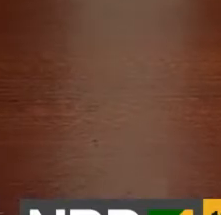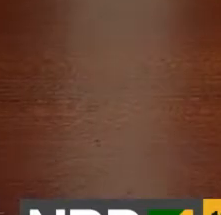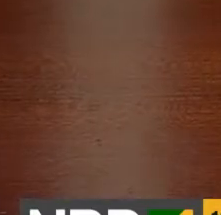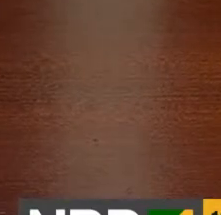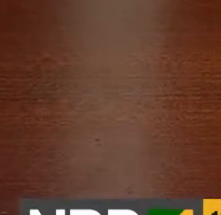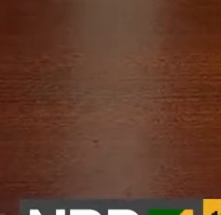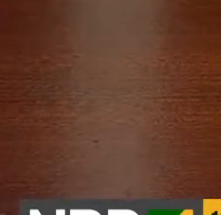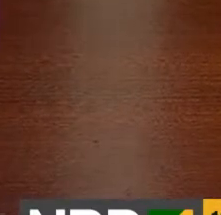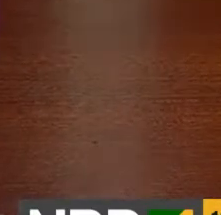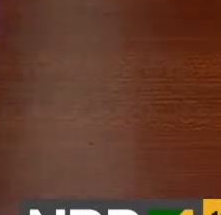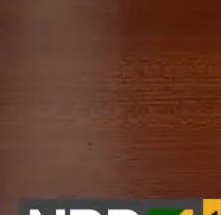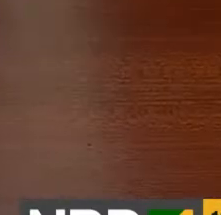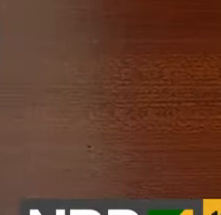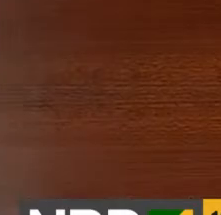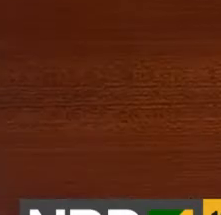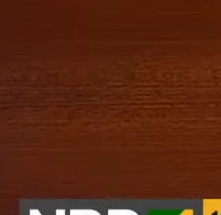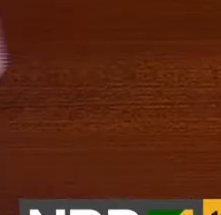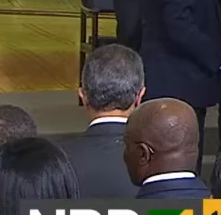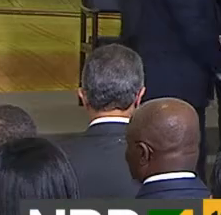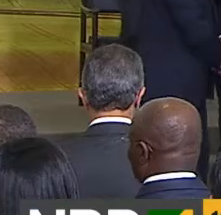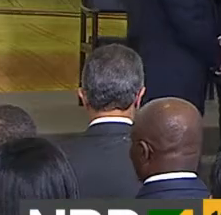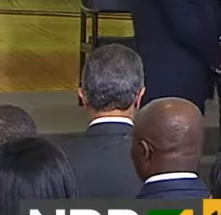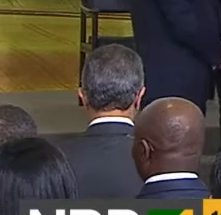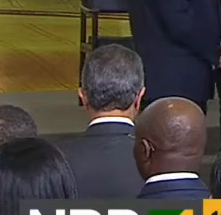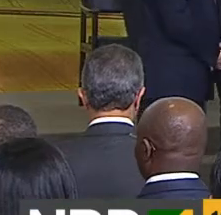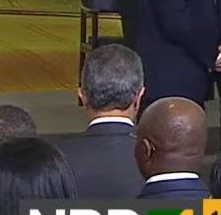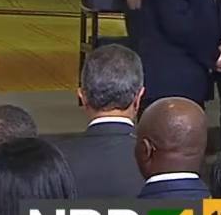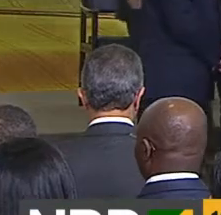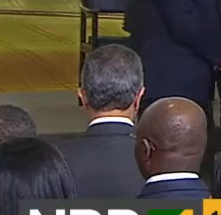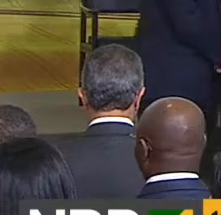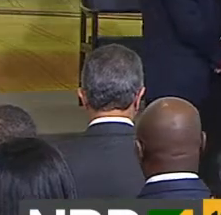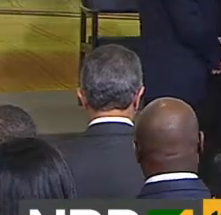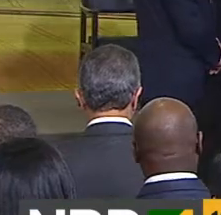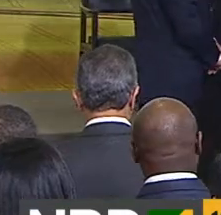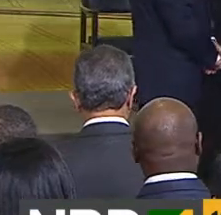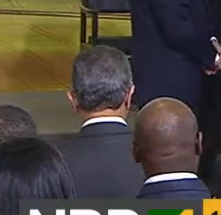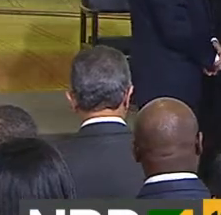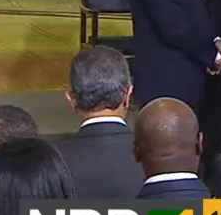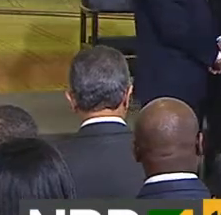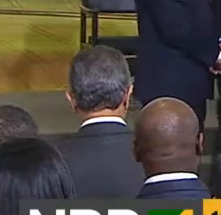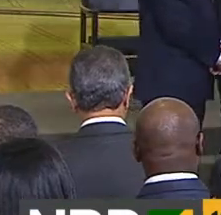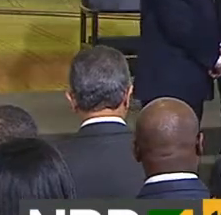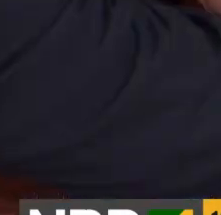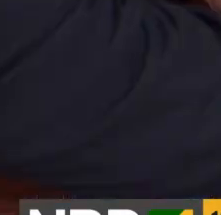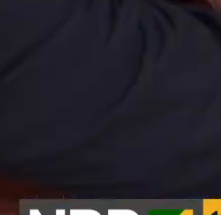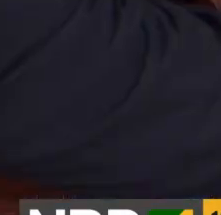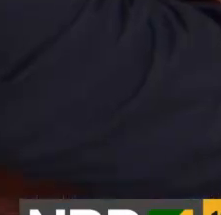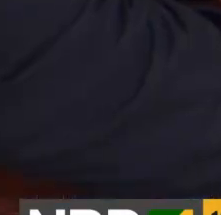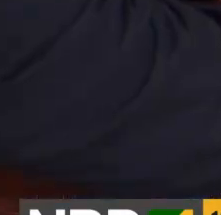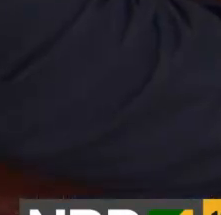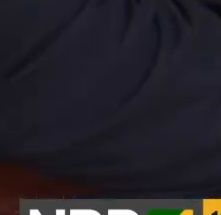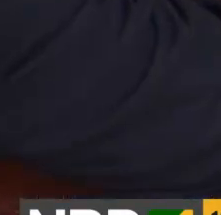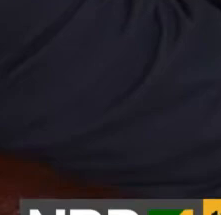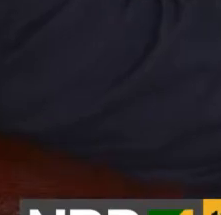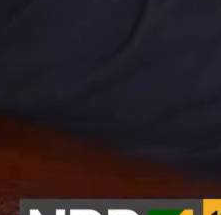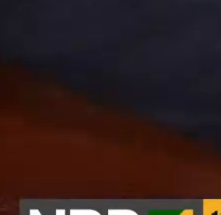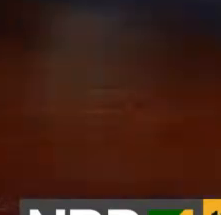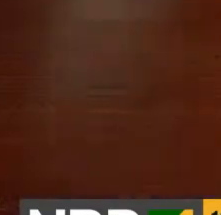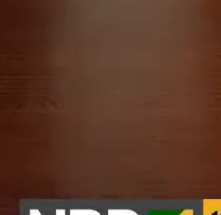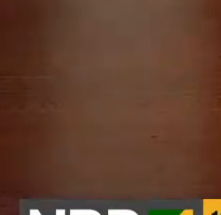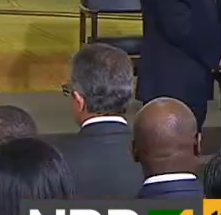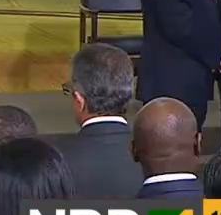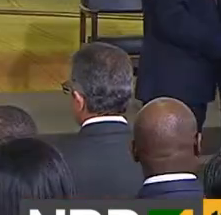atos ilícitos não devem ser impedidos e repudiados somente pela autoridade pública, mas sim por toda